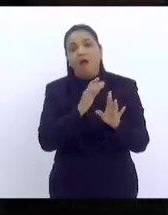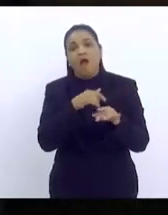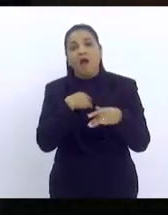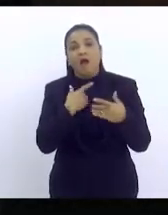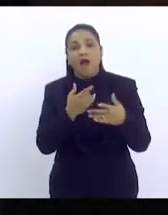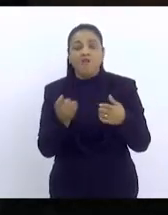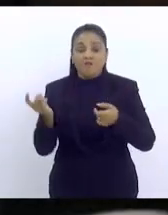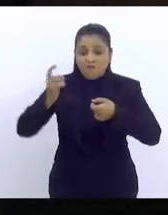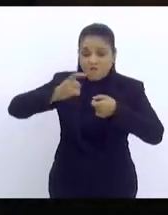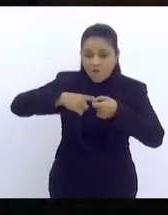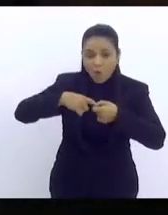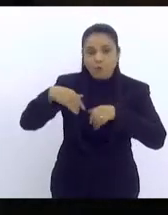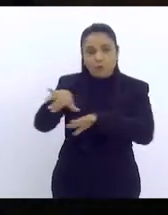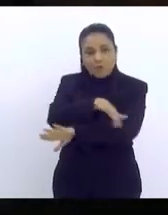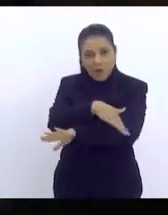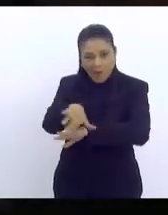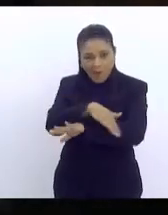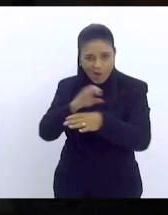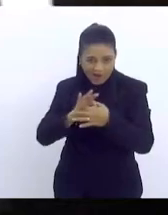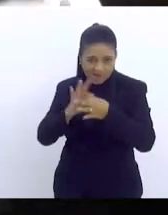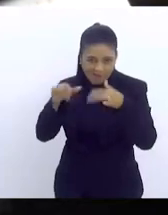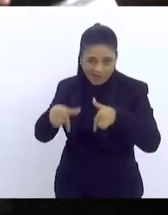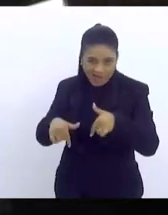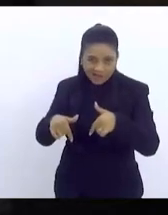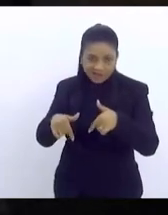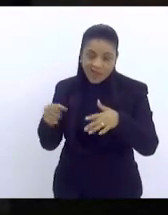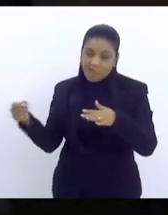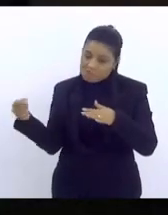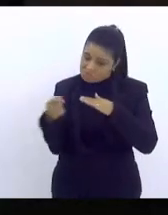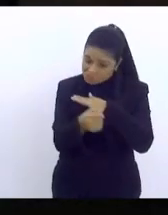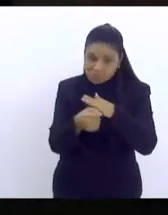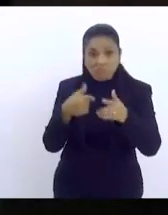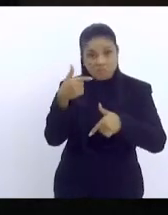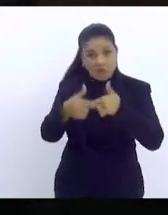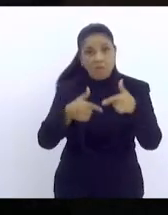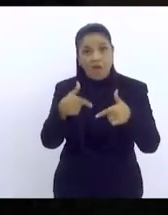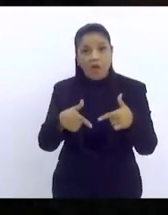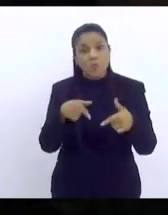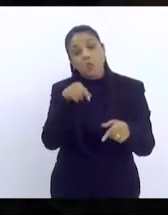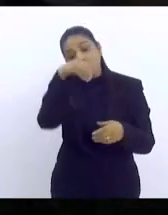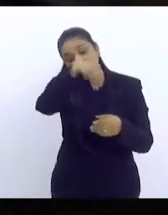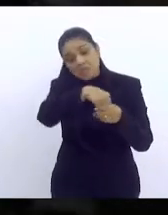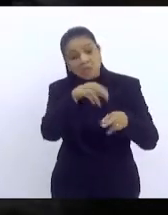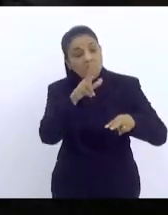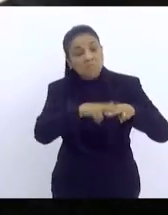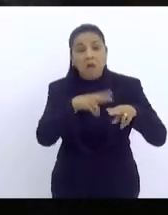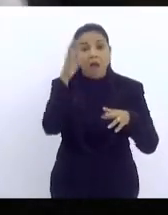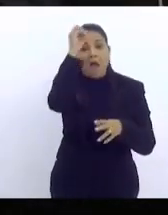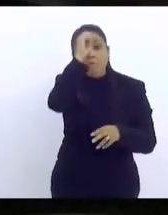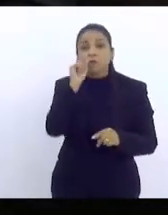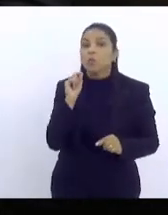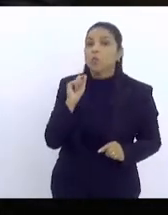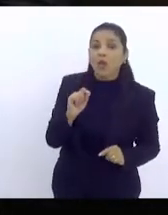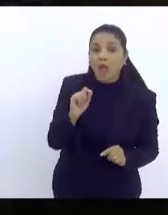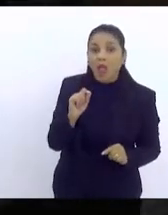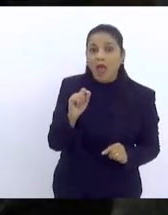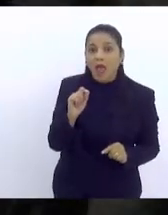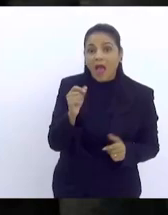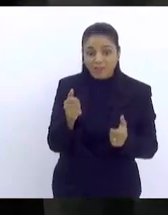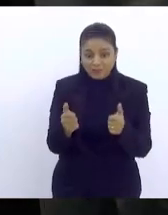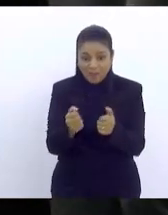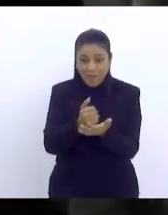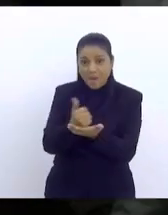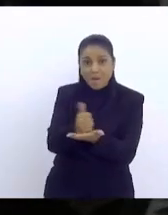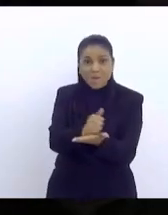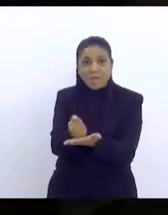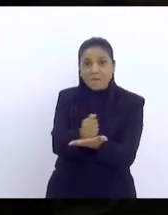oportunidade ninguém lhe deu emprego Claro que que ele aprendeu na cadeia perdeu a jogar videogame Deputado